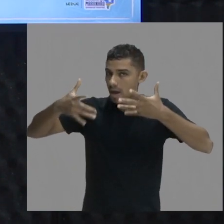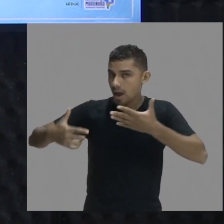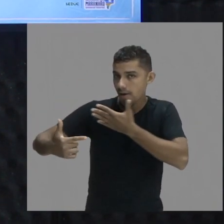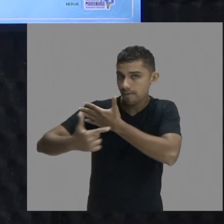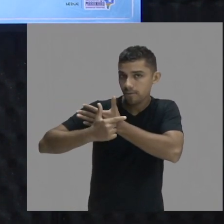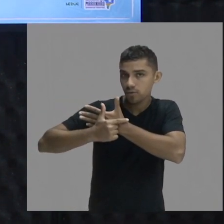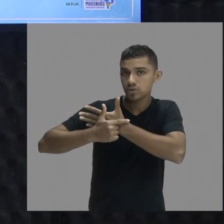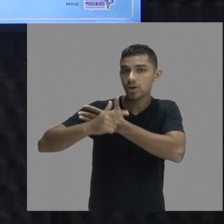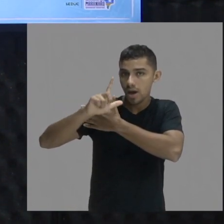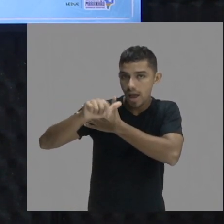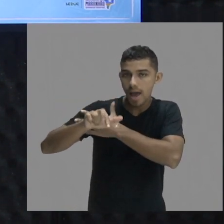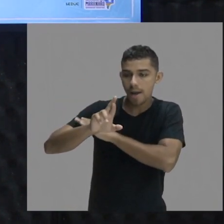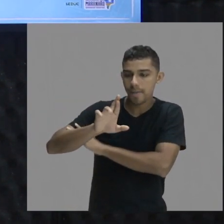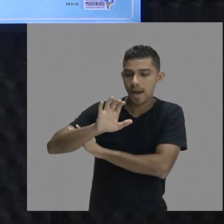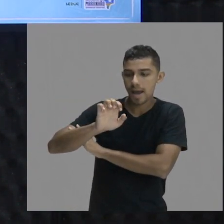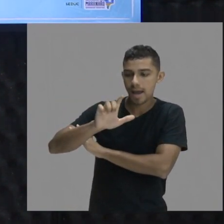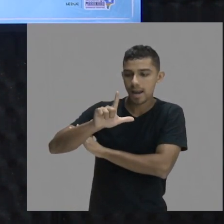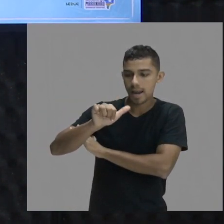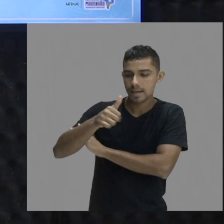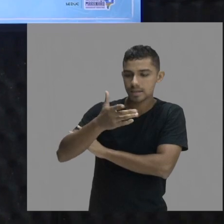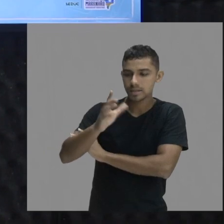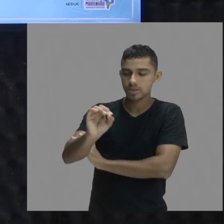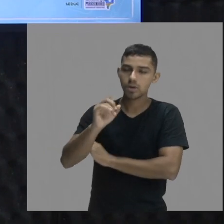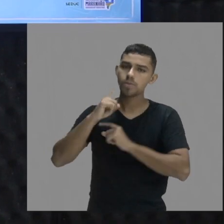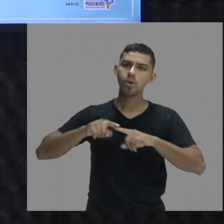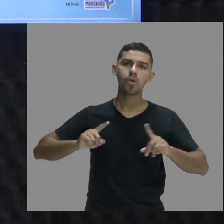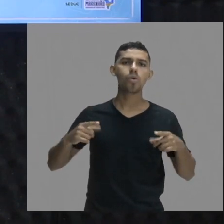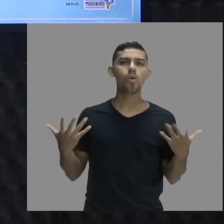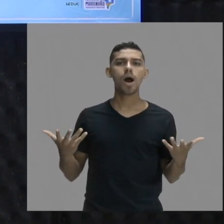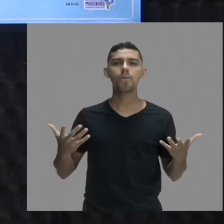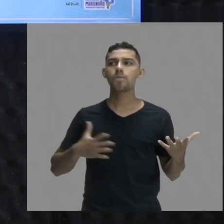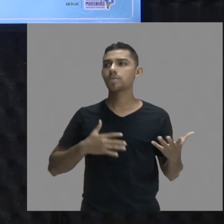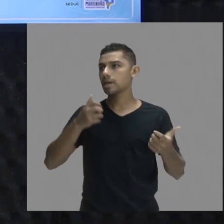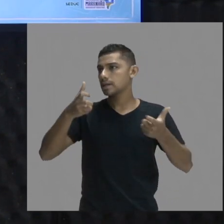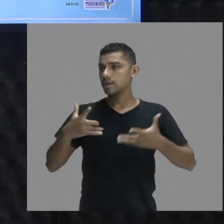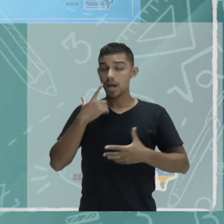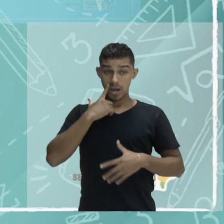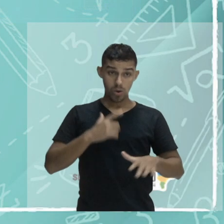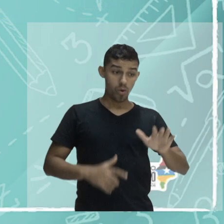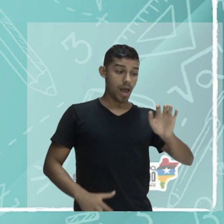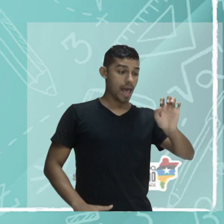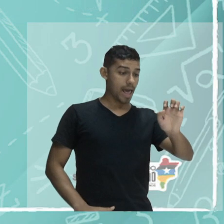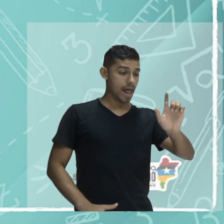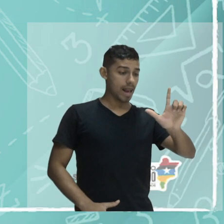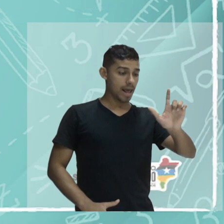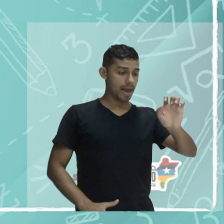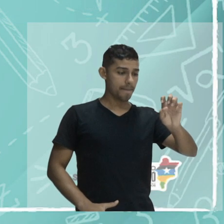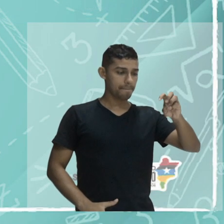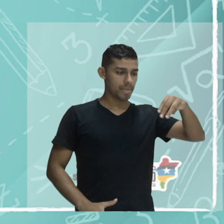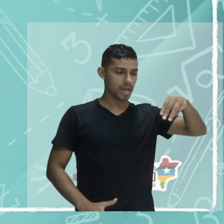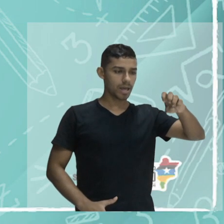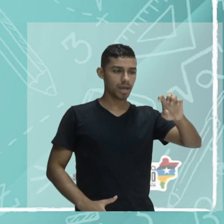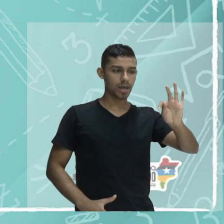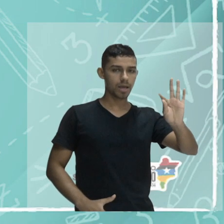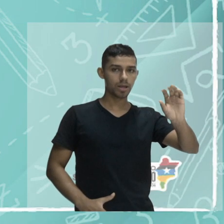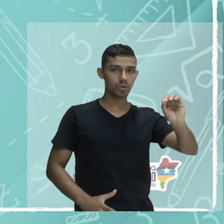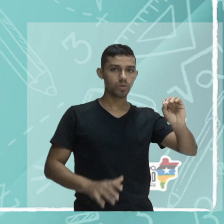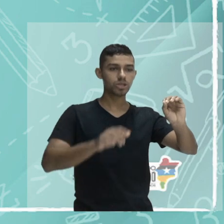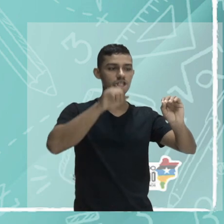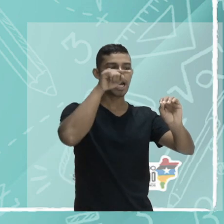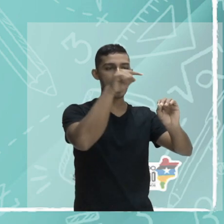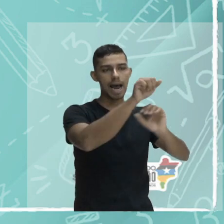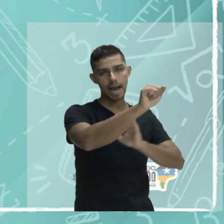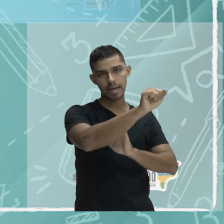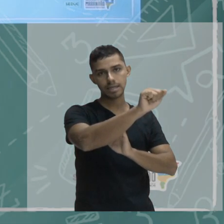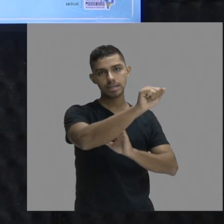relação, mas qual é a ressalva que ele faz? Olha só, cada elemento de A deve estar associado a um único elemento de